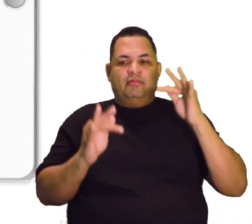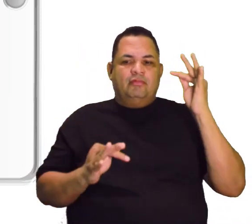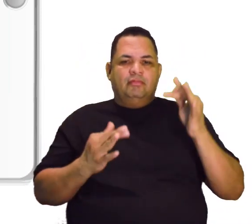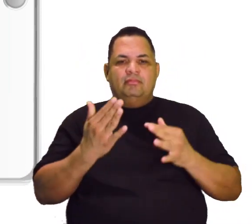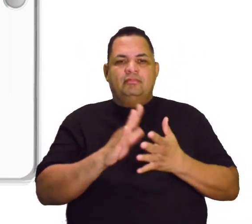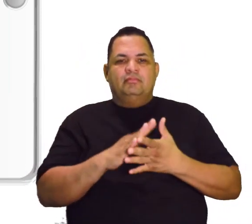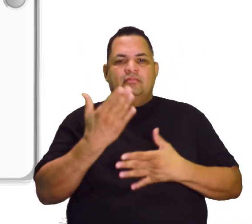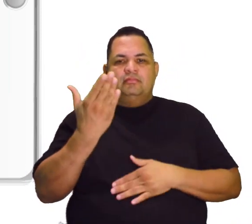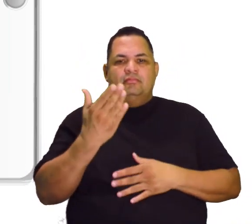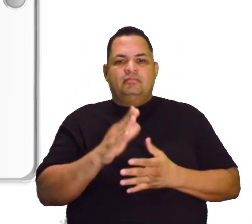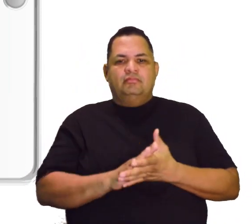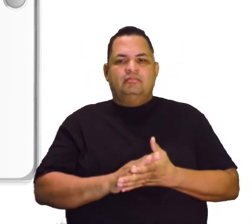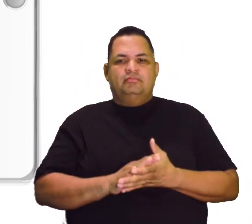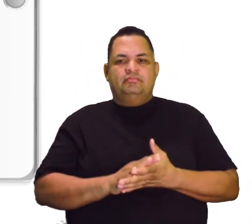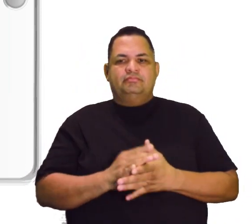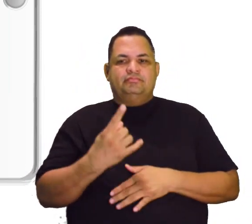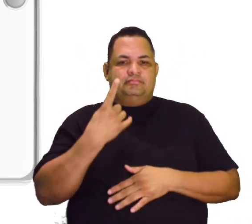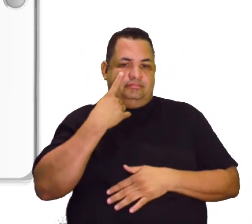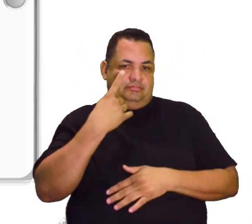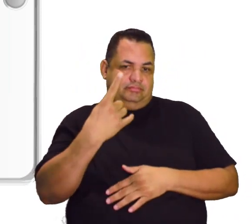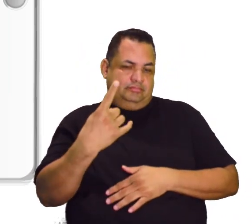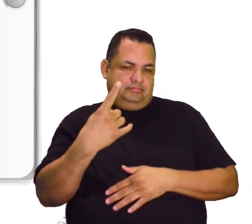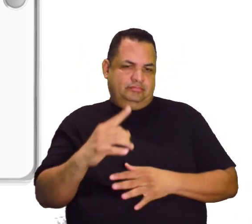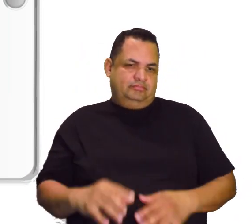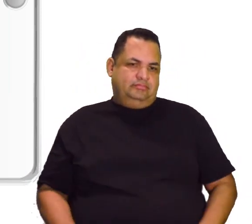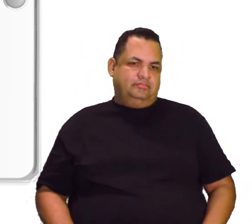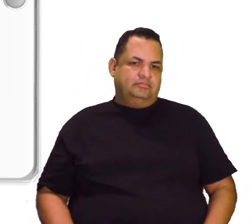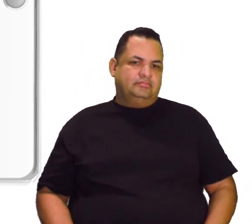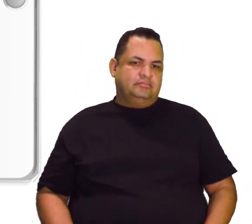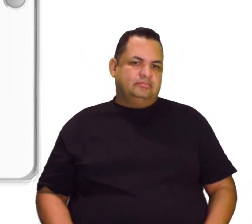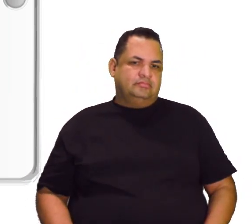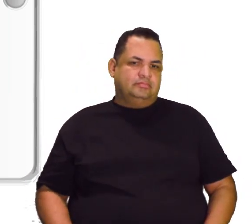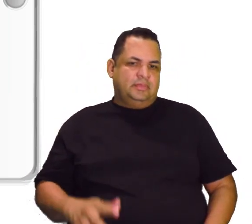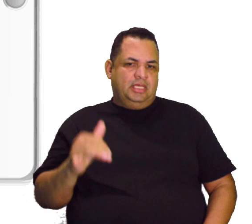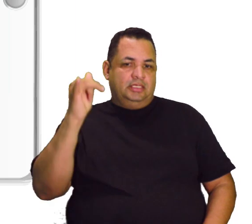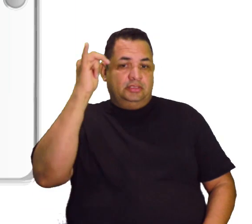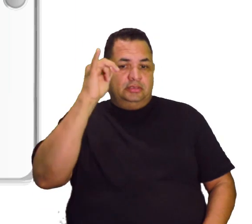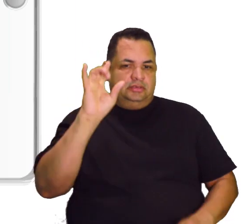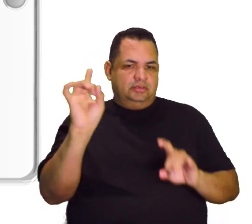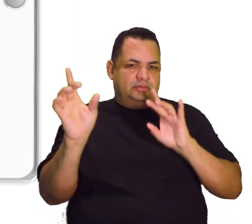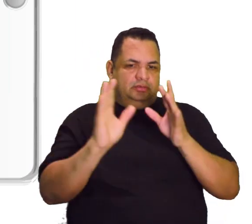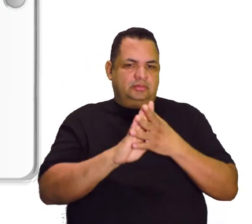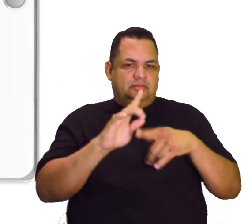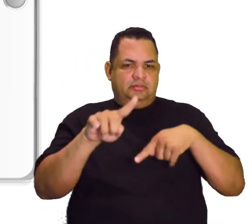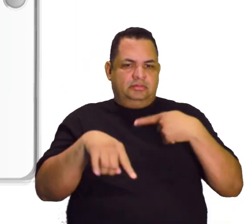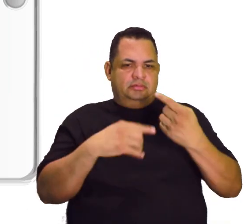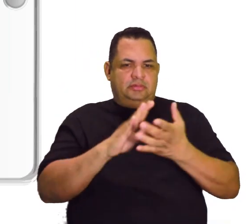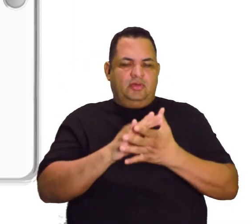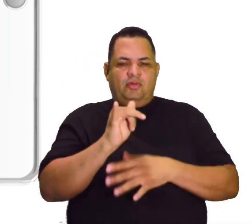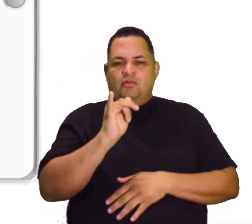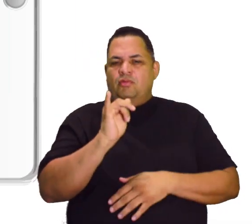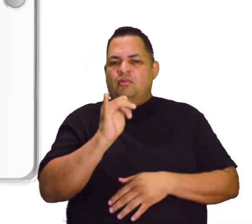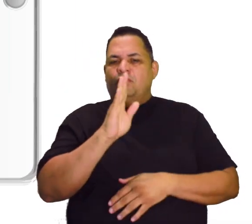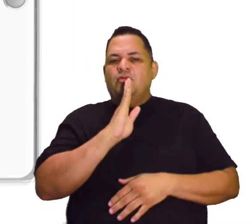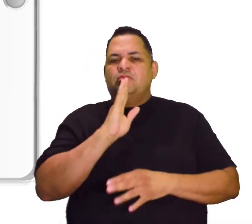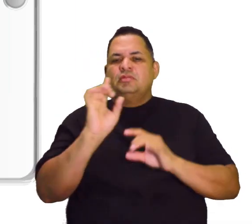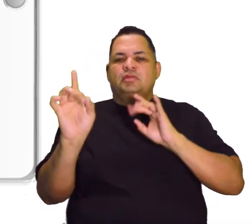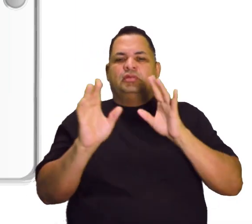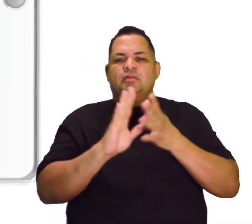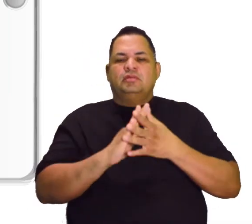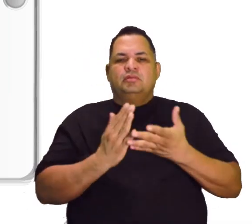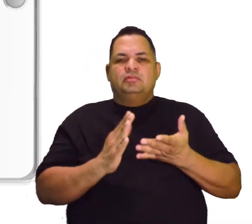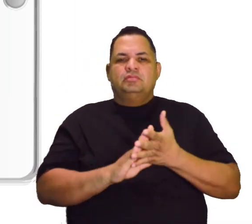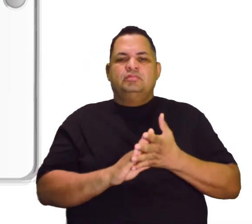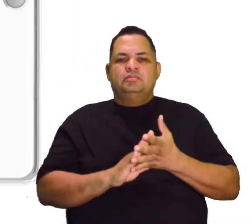certo? Não vamos falar de cada uma delas, mas pela imagem vocês conhecem essas lendas. Então, a